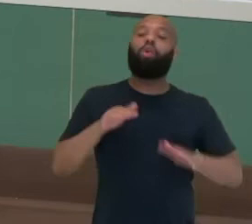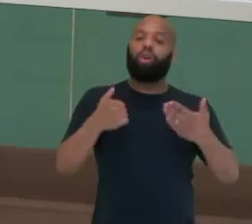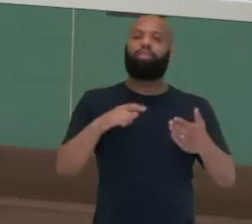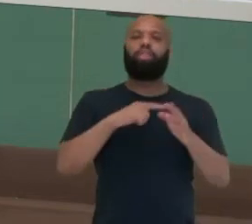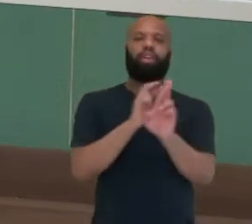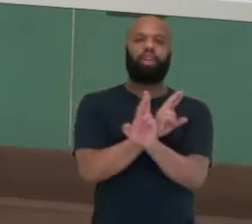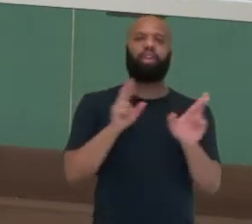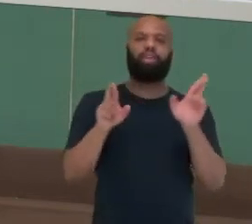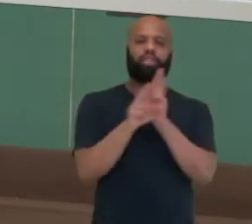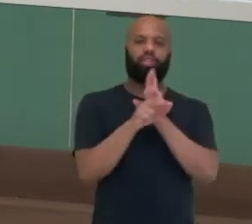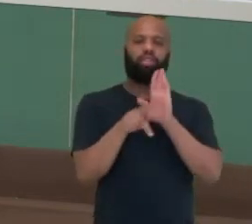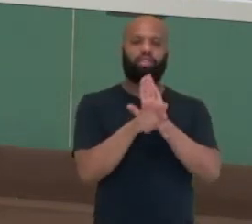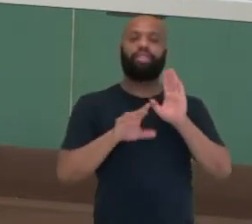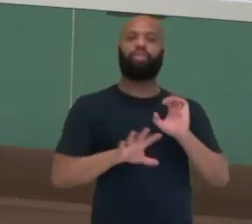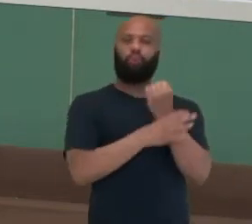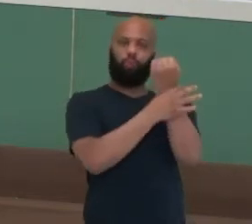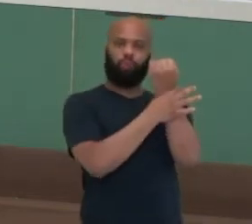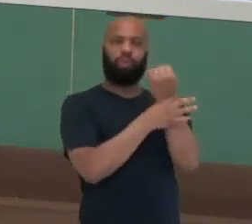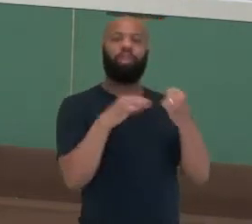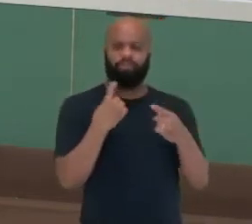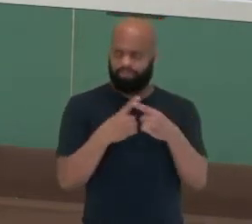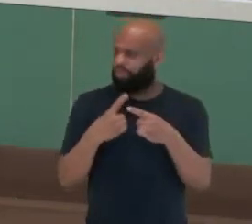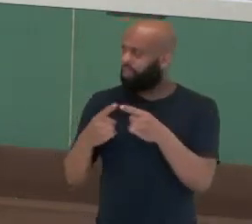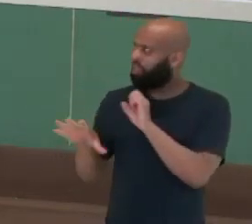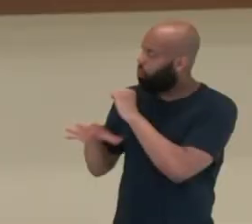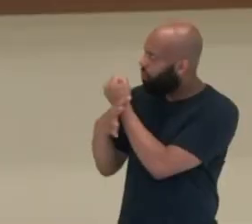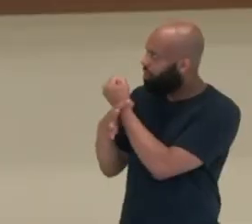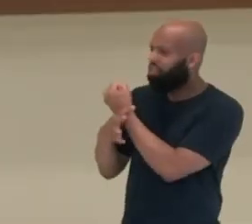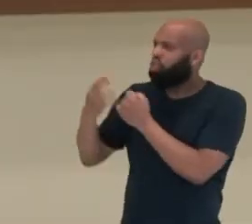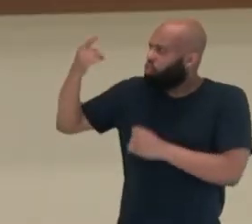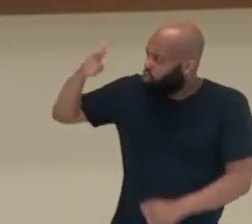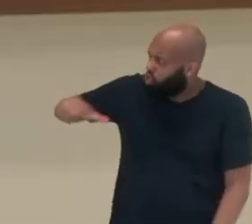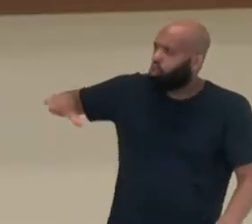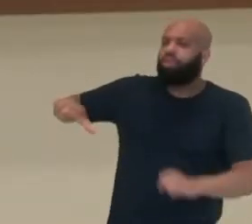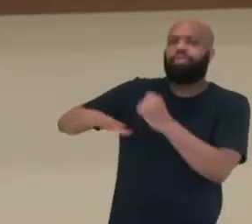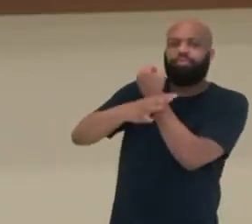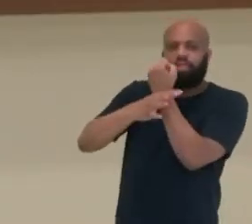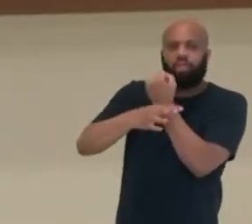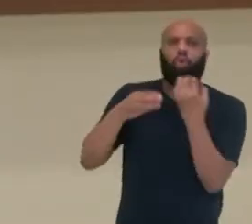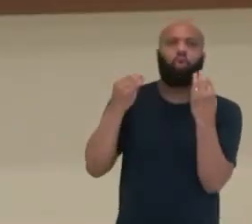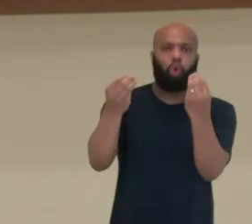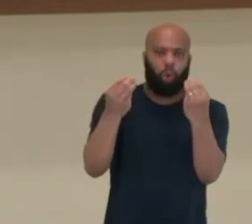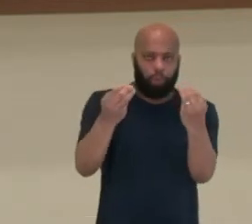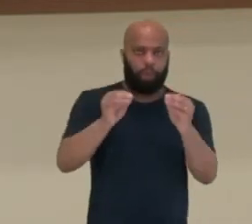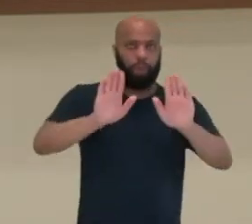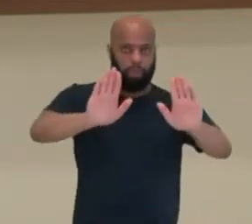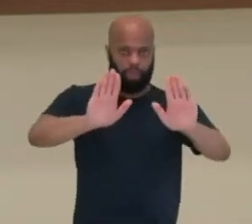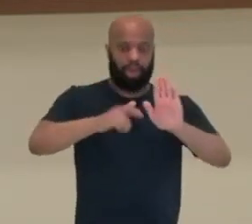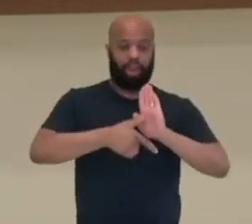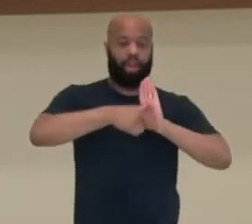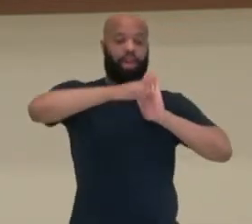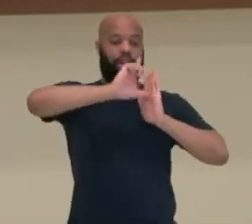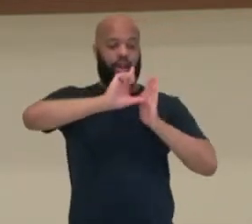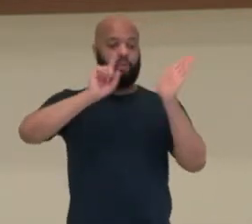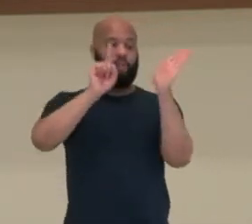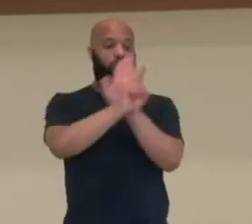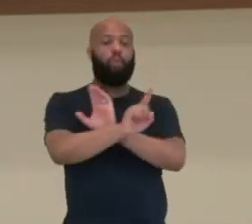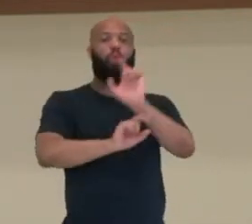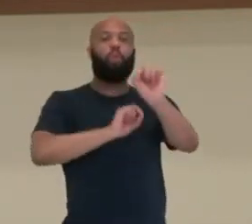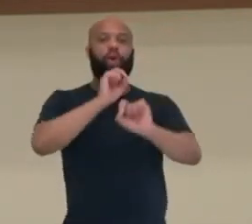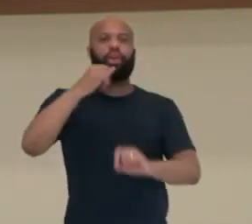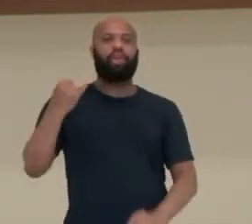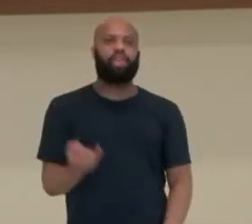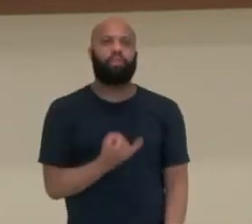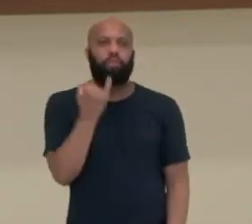nossa segurança. Segurança, Fabiano? De novo segurança? Como assim? Lembra que eu perguntei qual era a importância